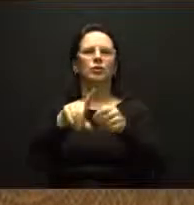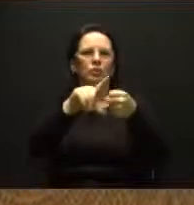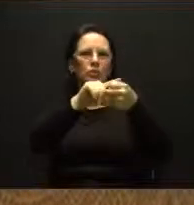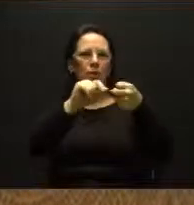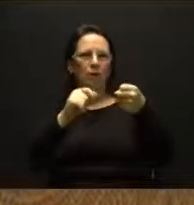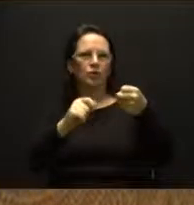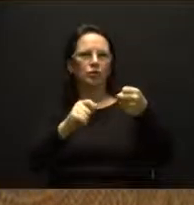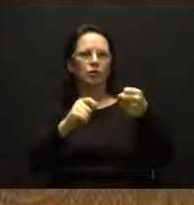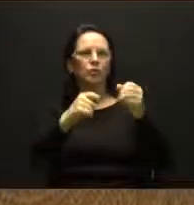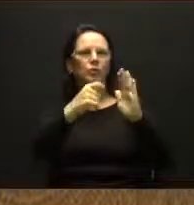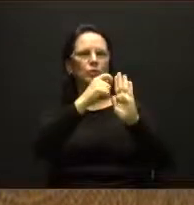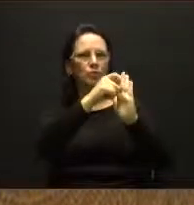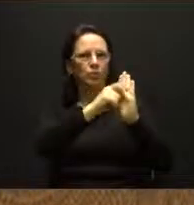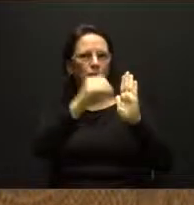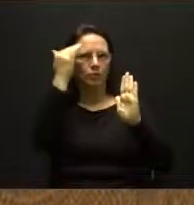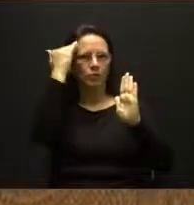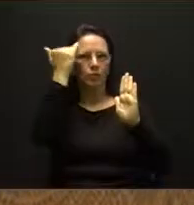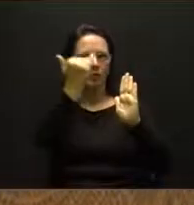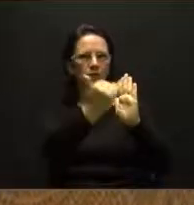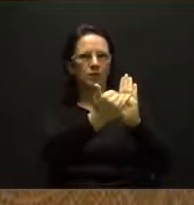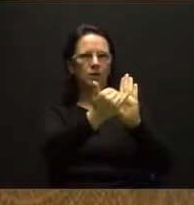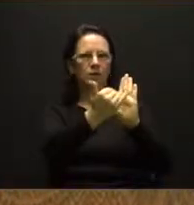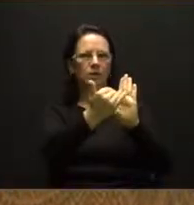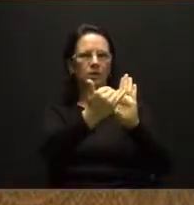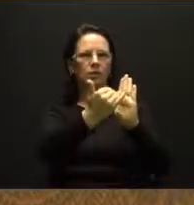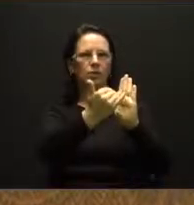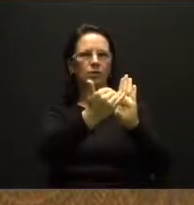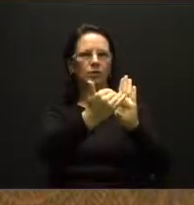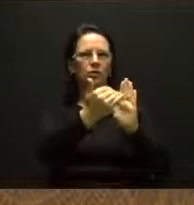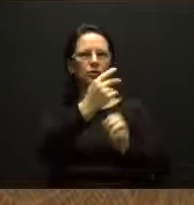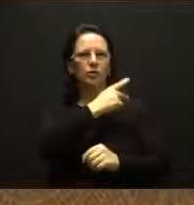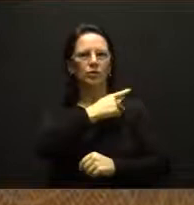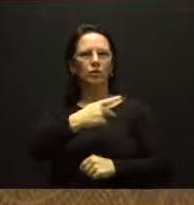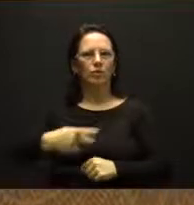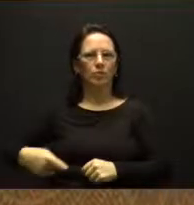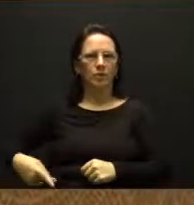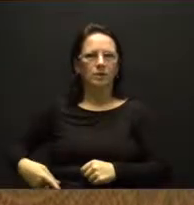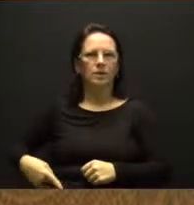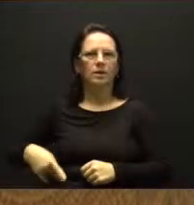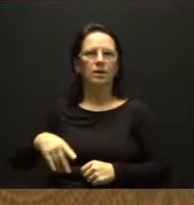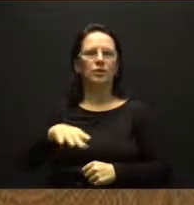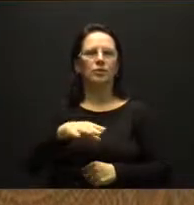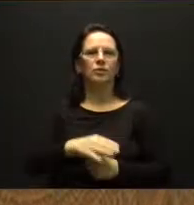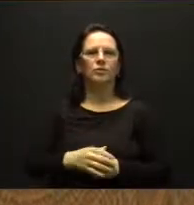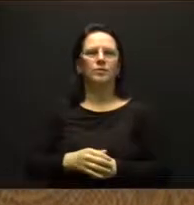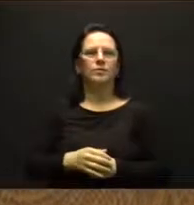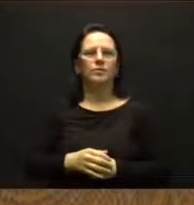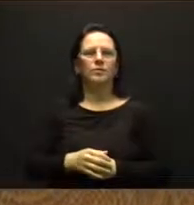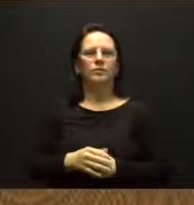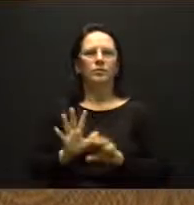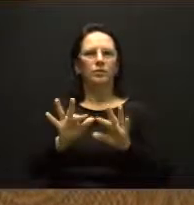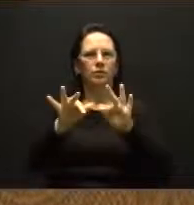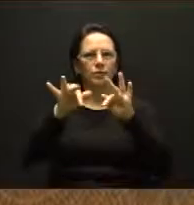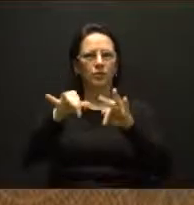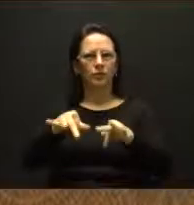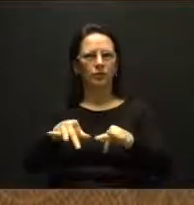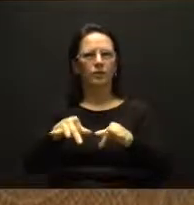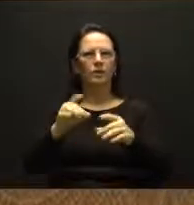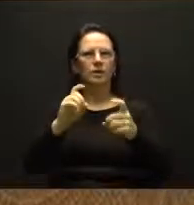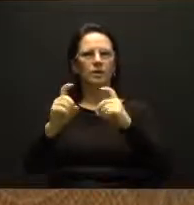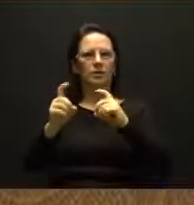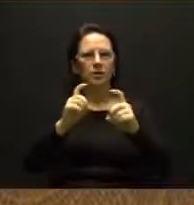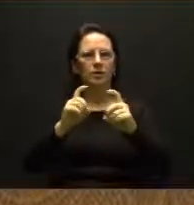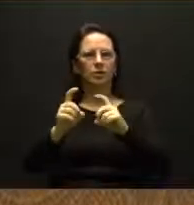interno nada mais havendo a tratar o senhor presidente da câmara municipal de cubatão por encerrada a reunião